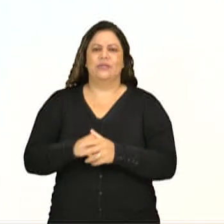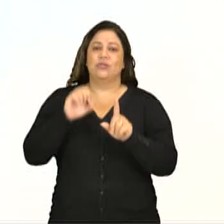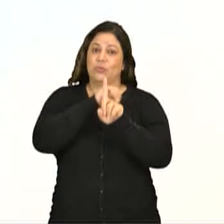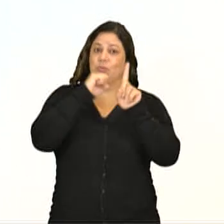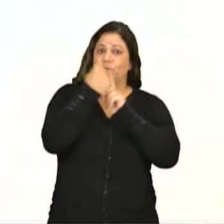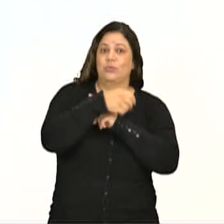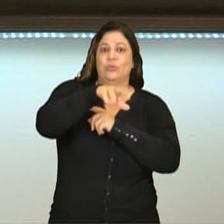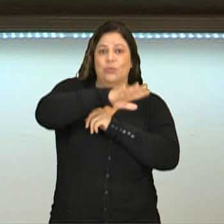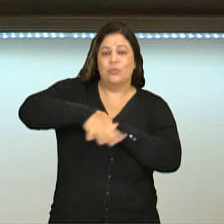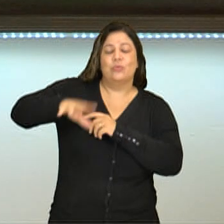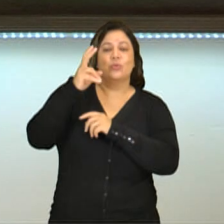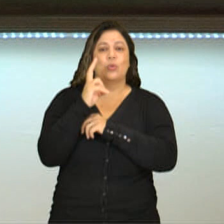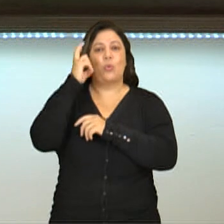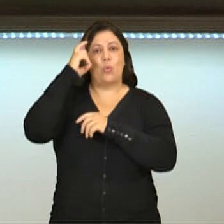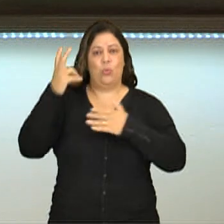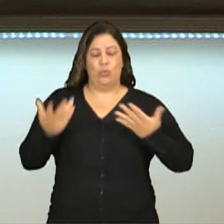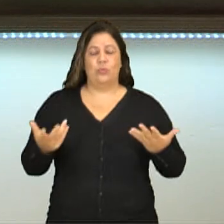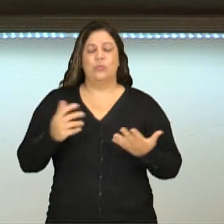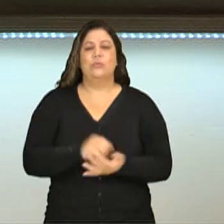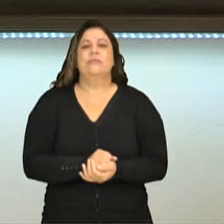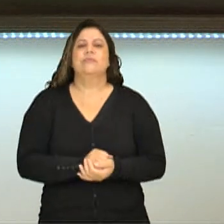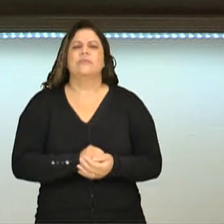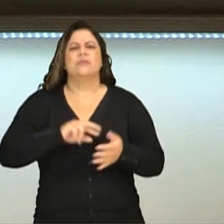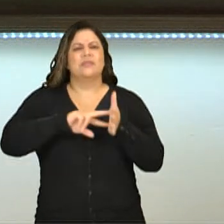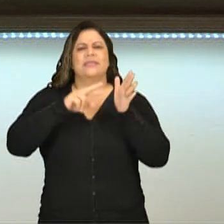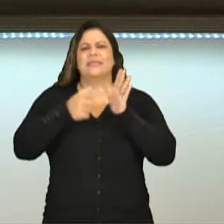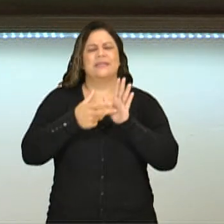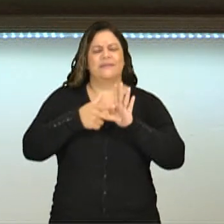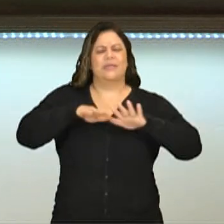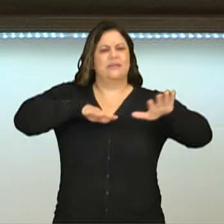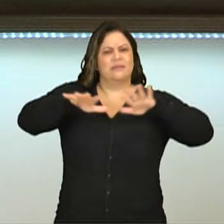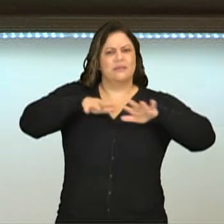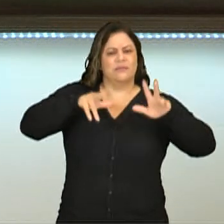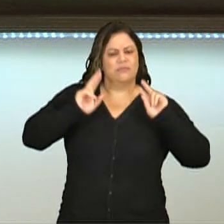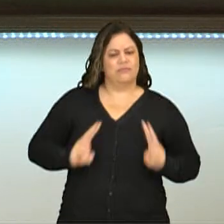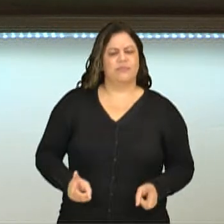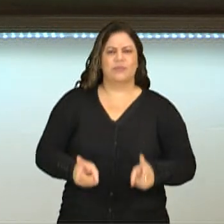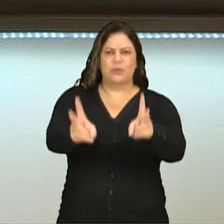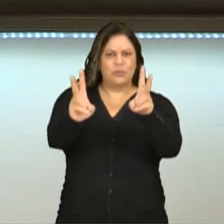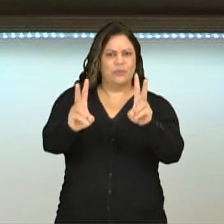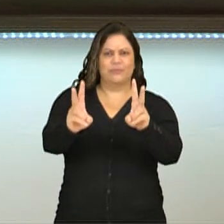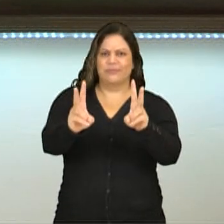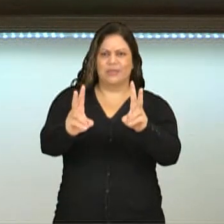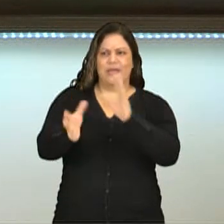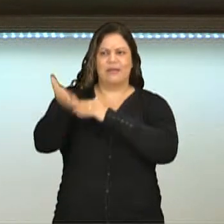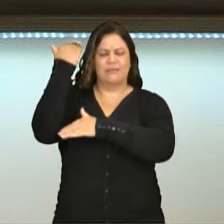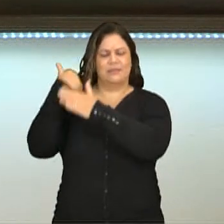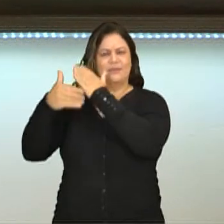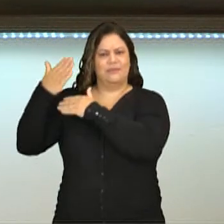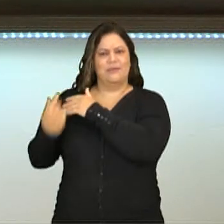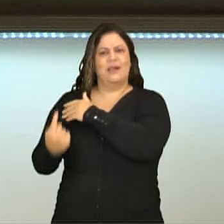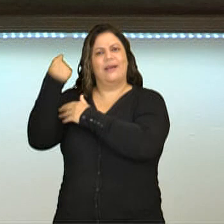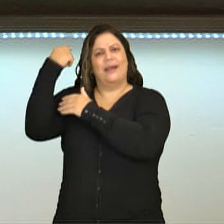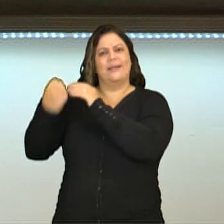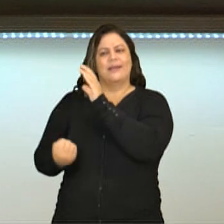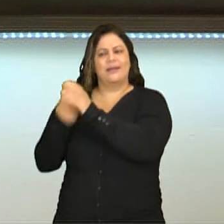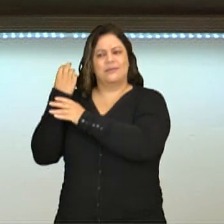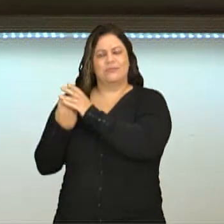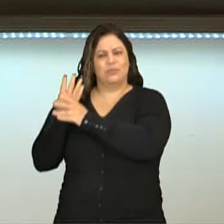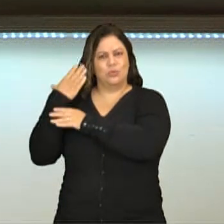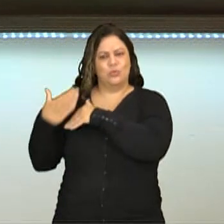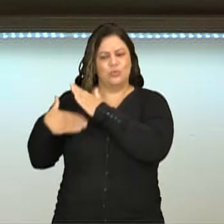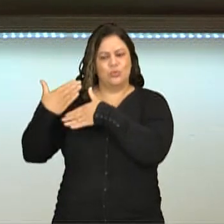socioculturais. Então, o que isso significa? Será que esses ritmos se mantiveram os mesmos desde que eles foram criados até os dias de